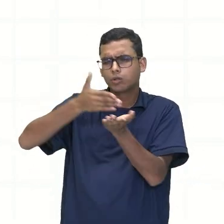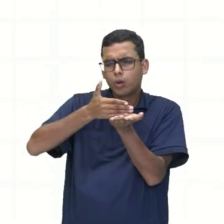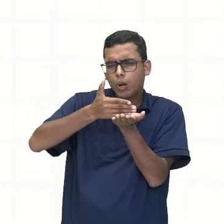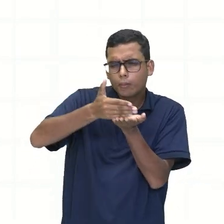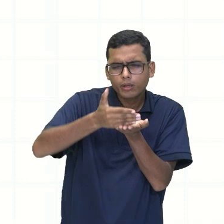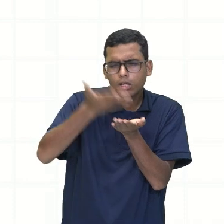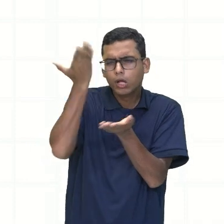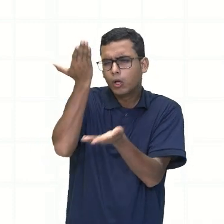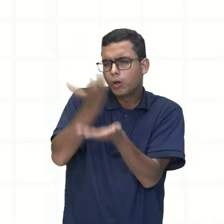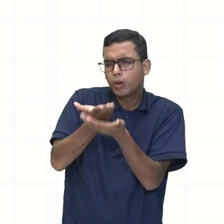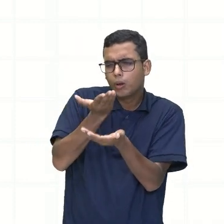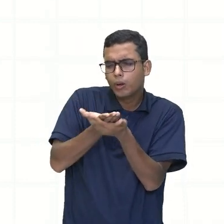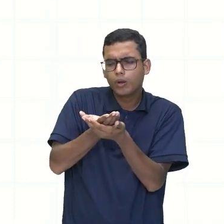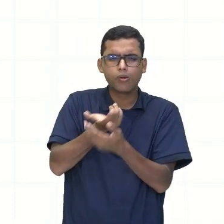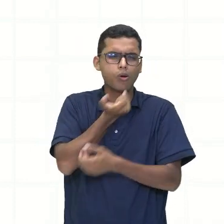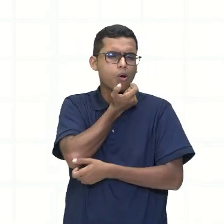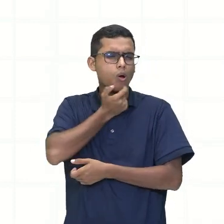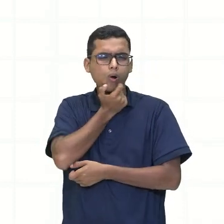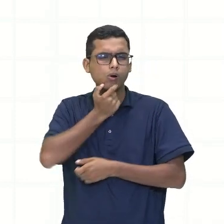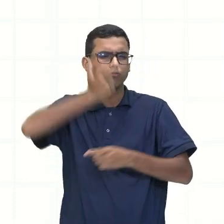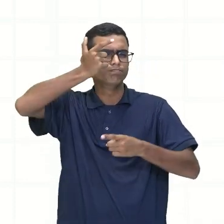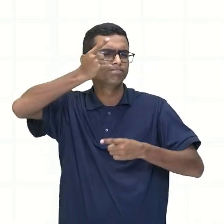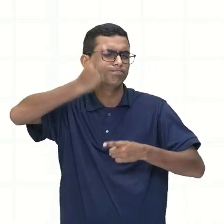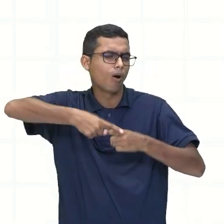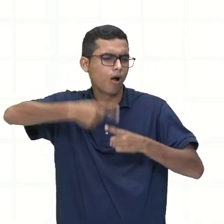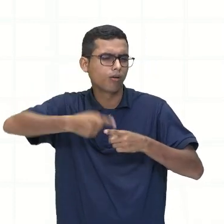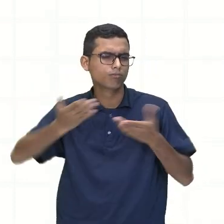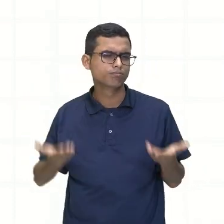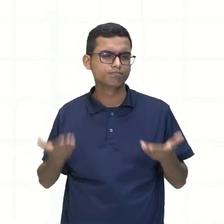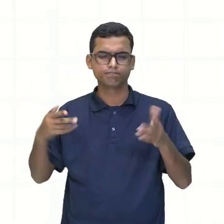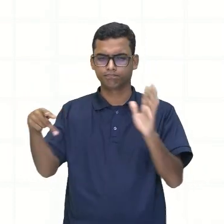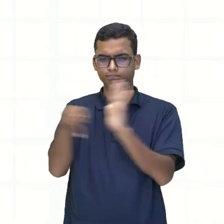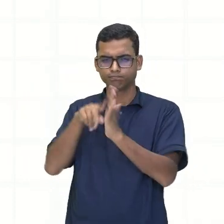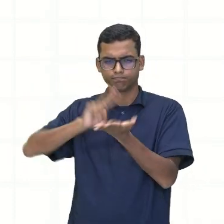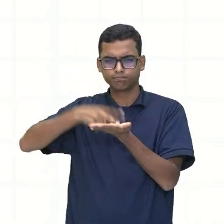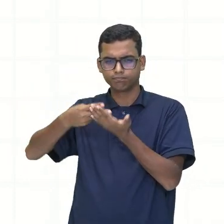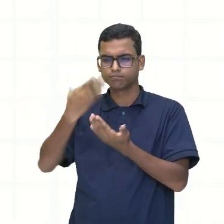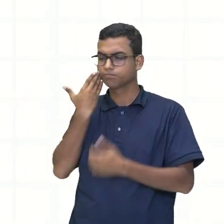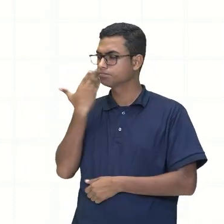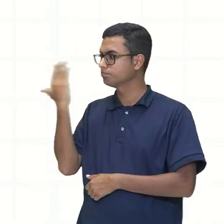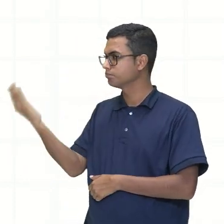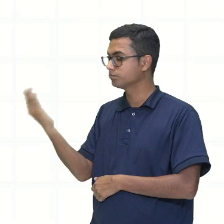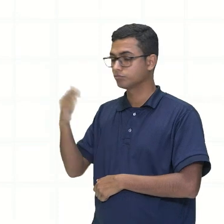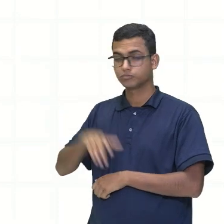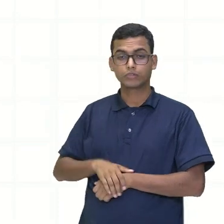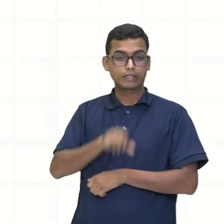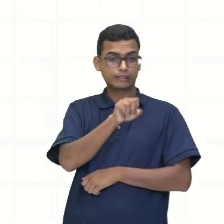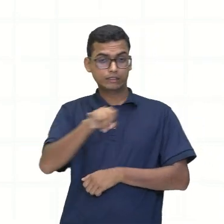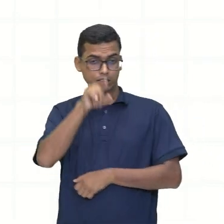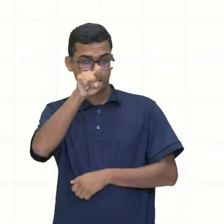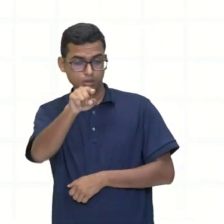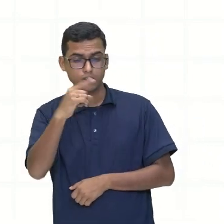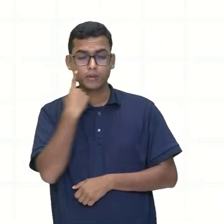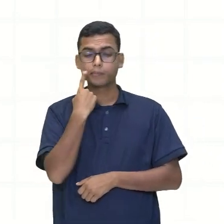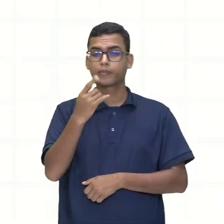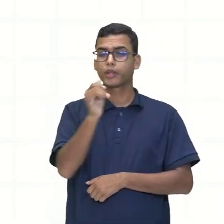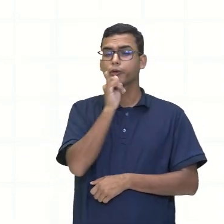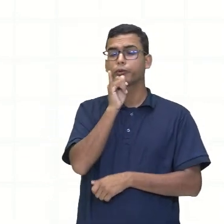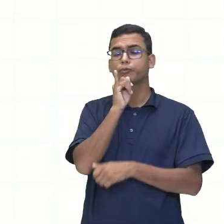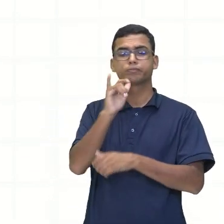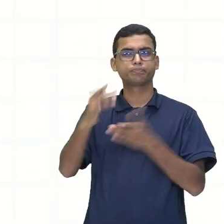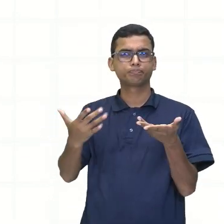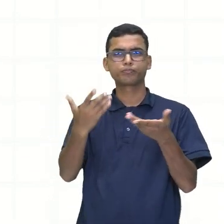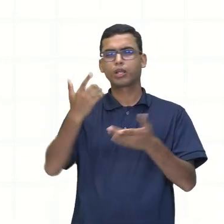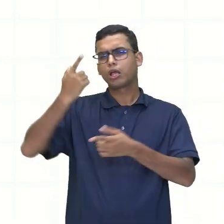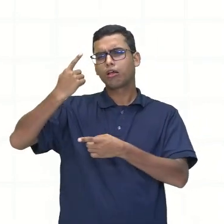a estudar inglês? Ok? Se eu perguntasse para vocês por que é